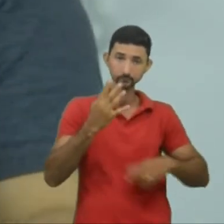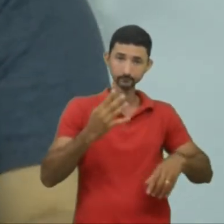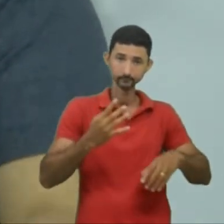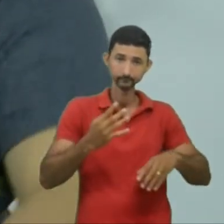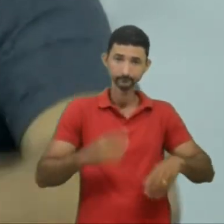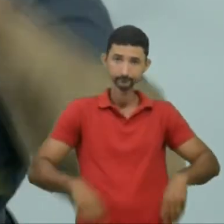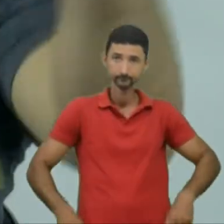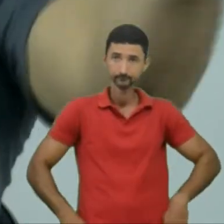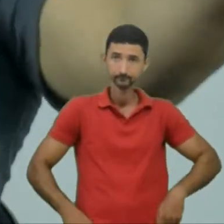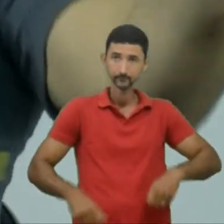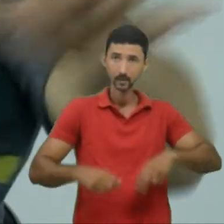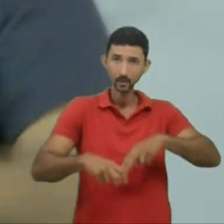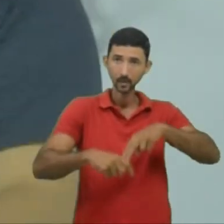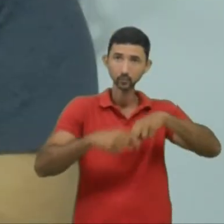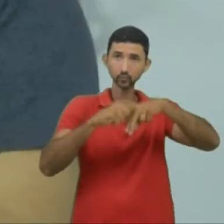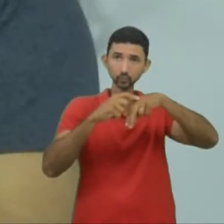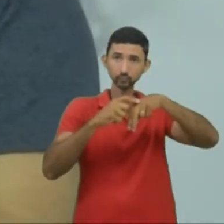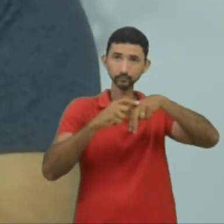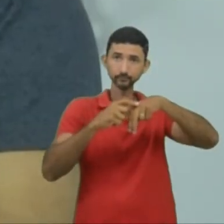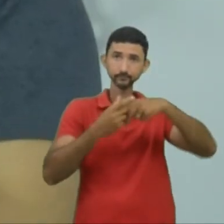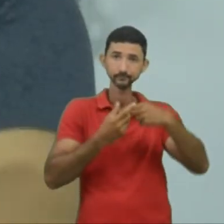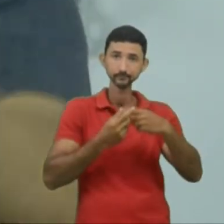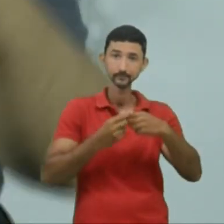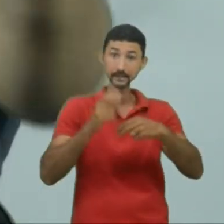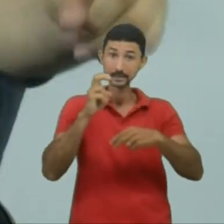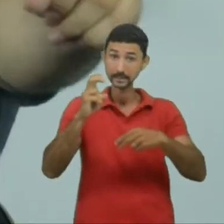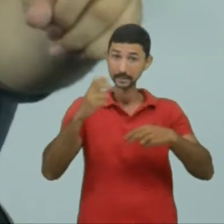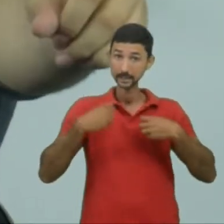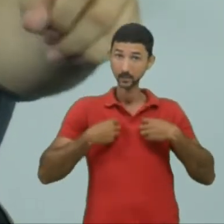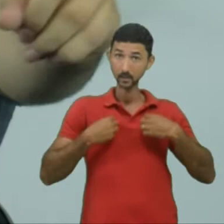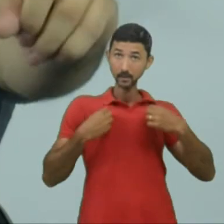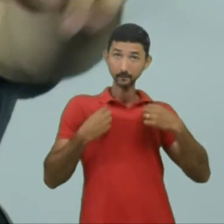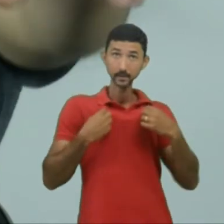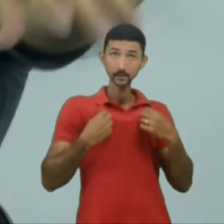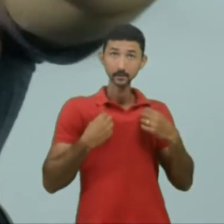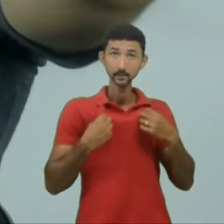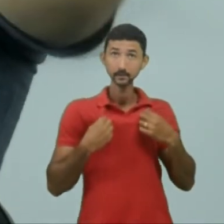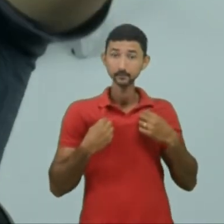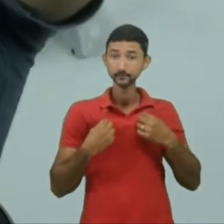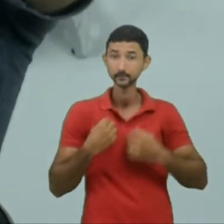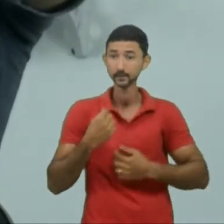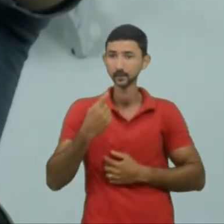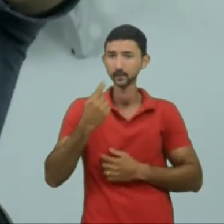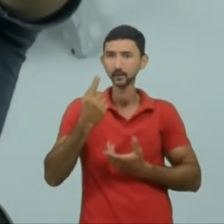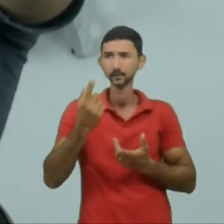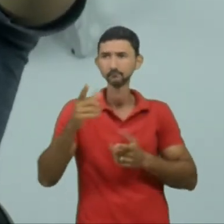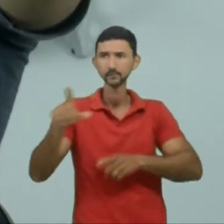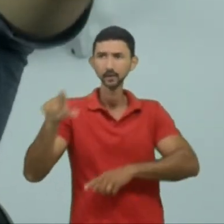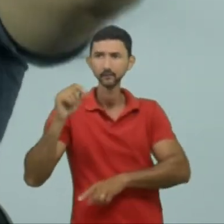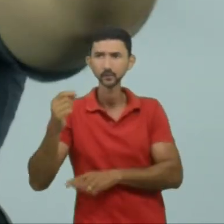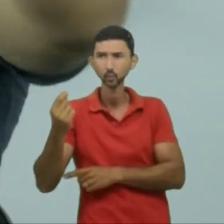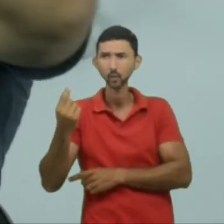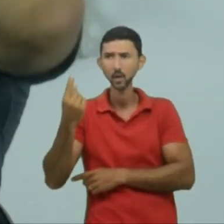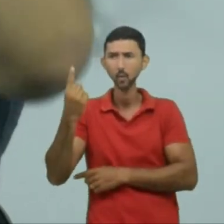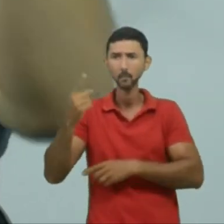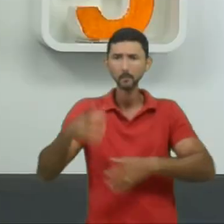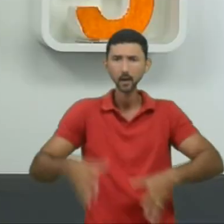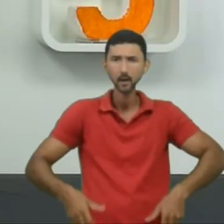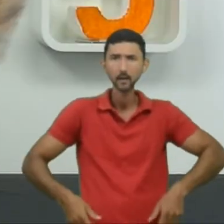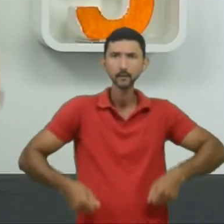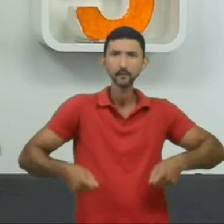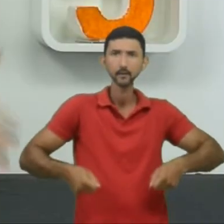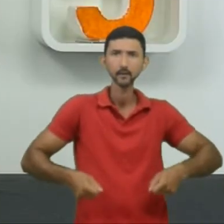calças, vamos dizer, 5 camisas, a escolha de uma calça leva à escolha de possíveis